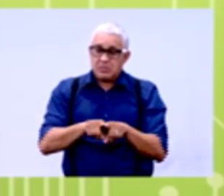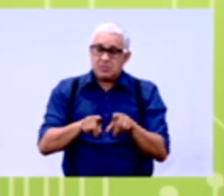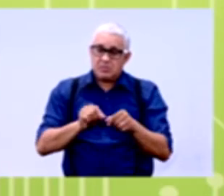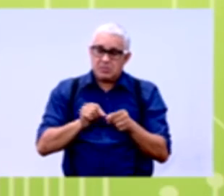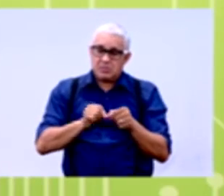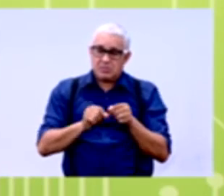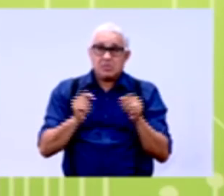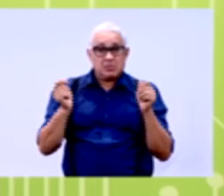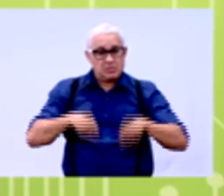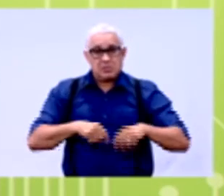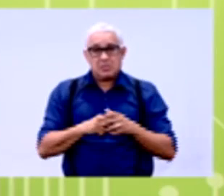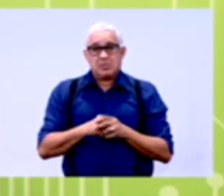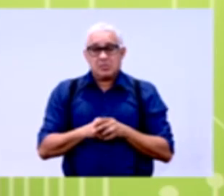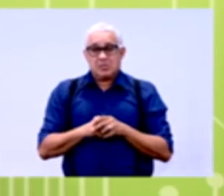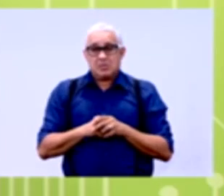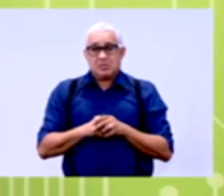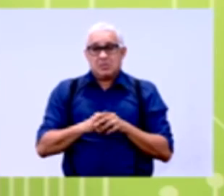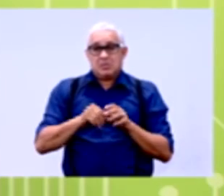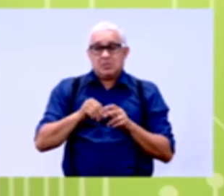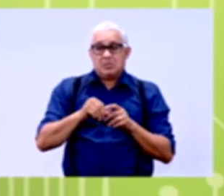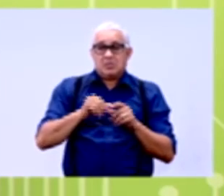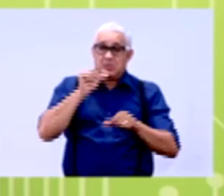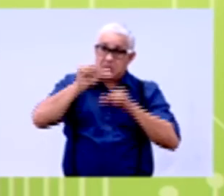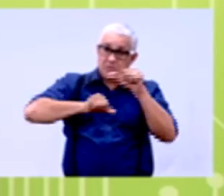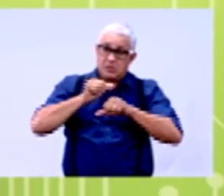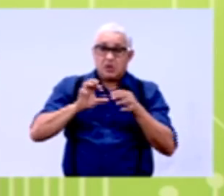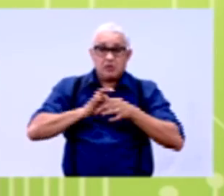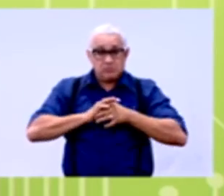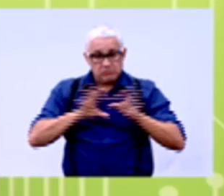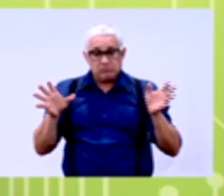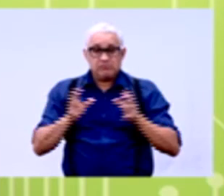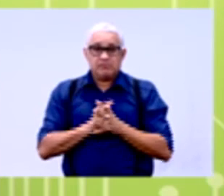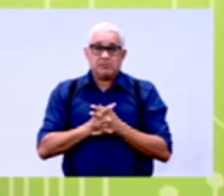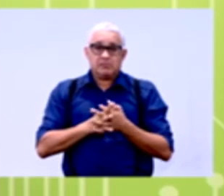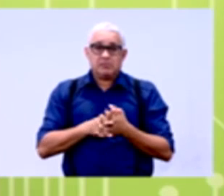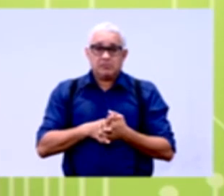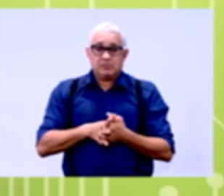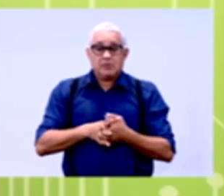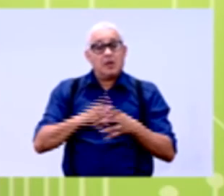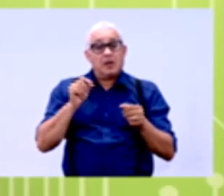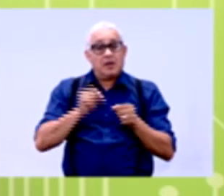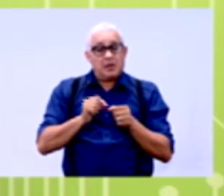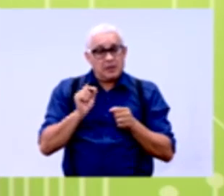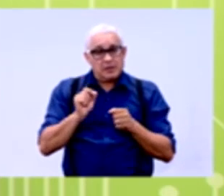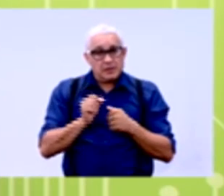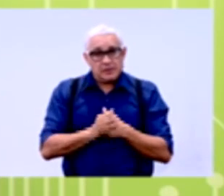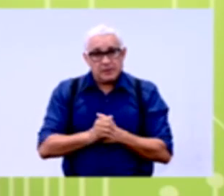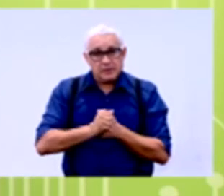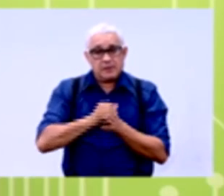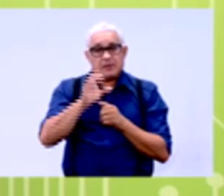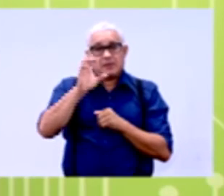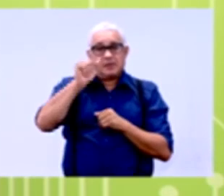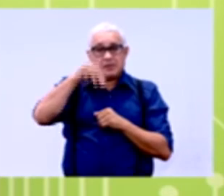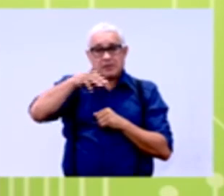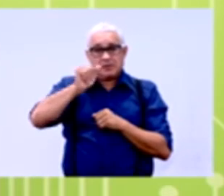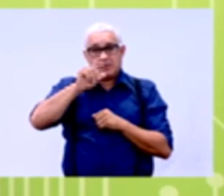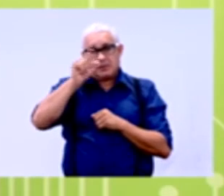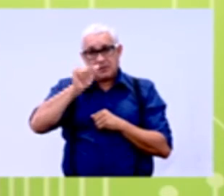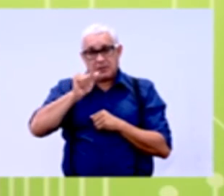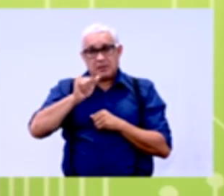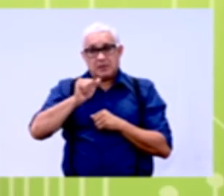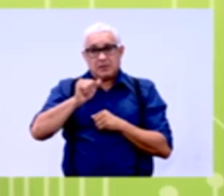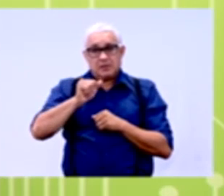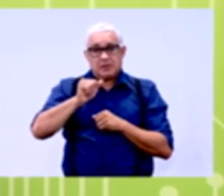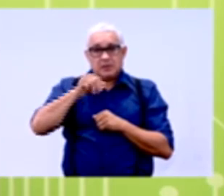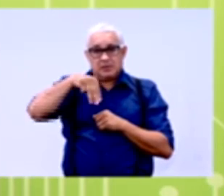é permitida. Essa alteração sendo permitida, ela então é feita, a camada de modelo retorna